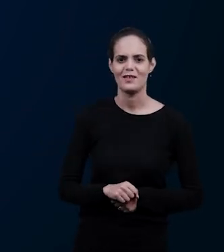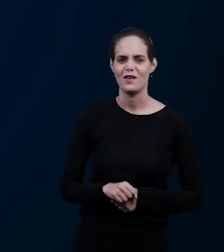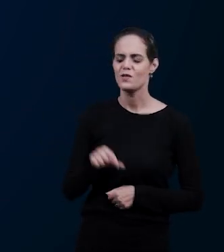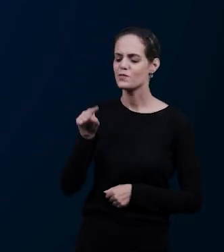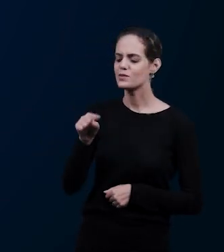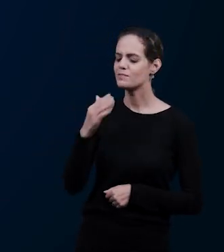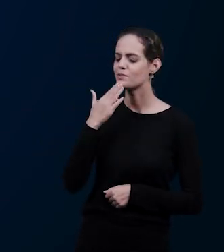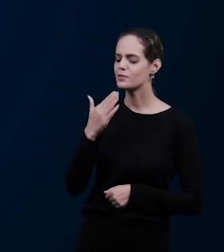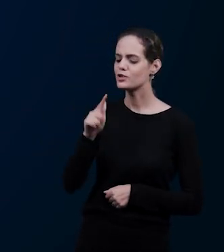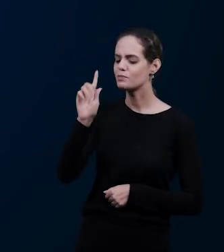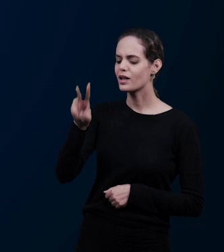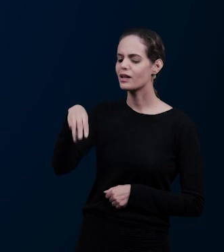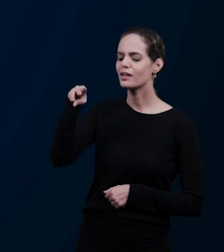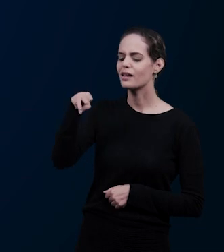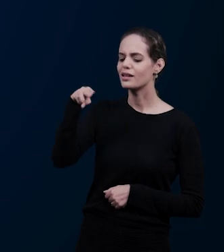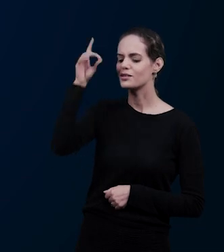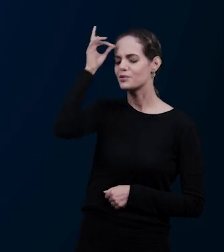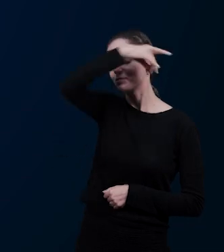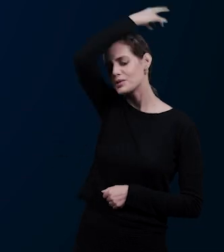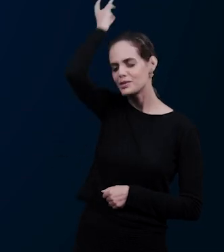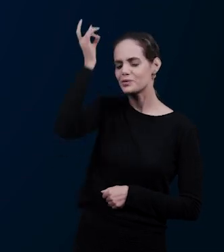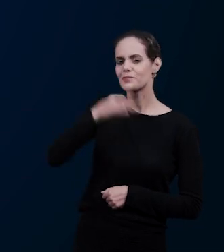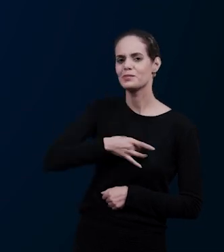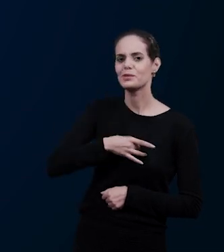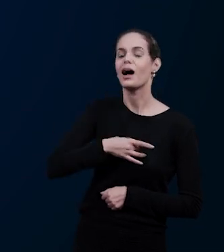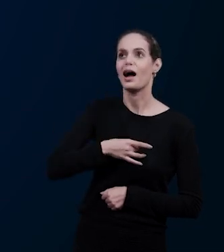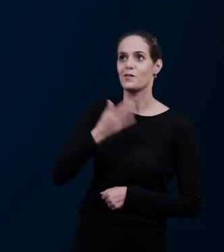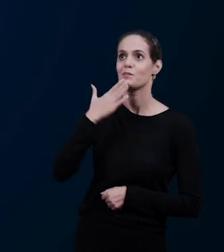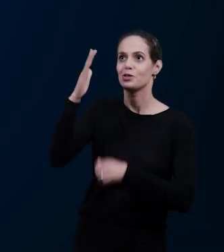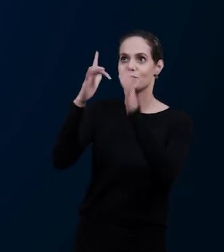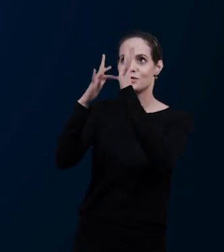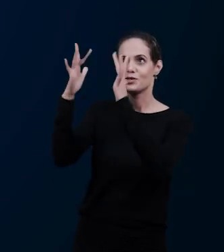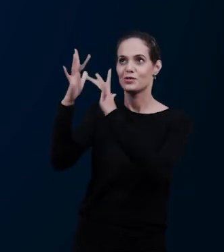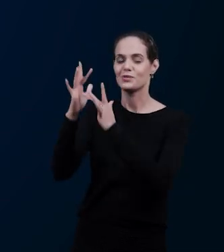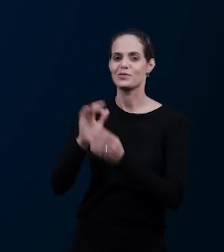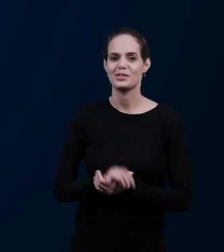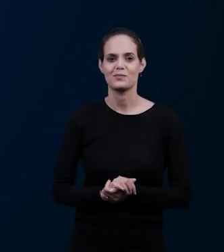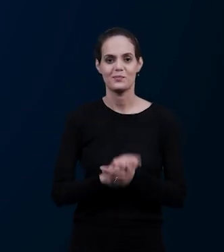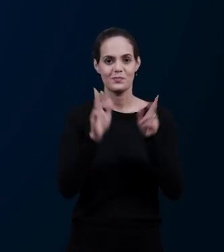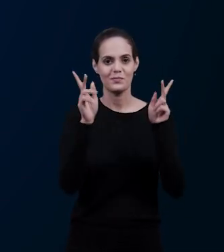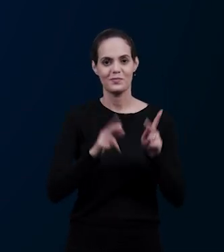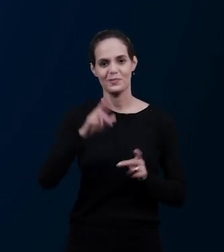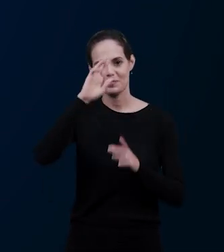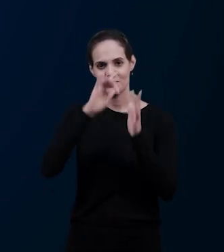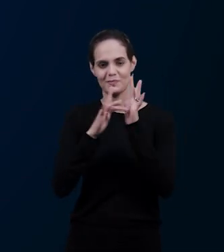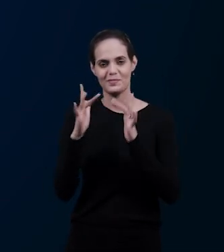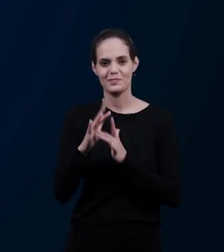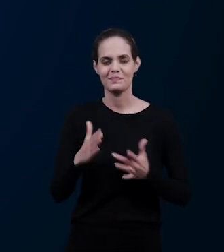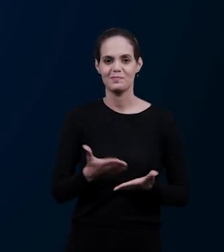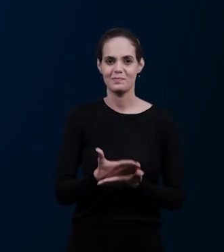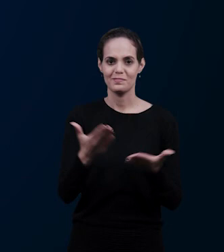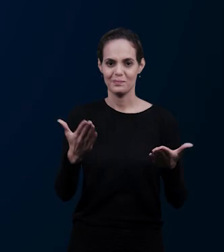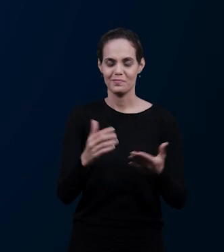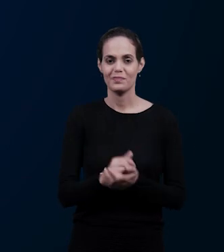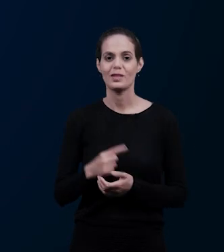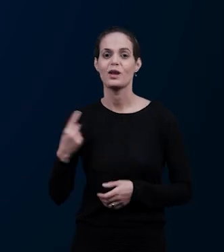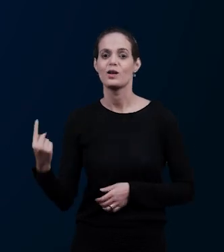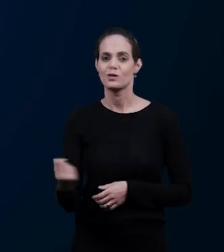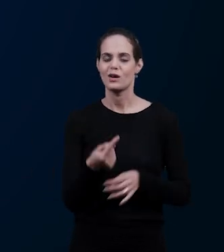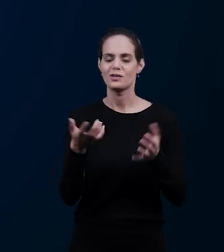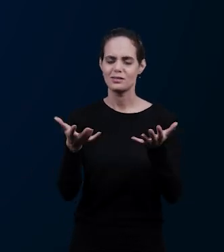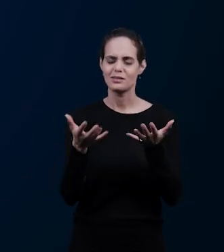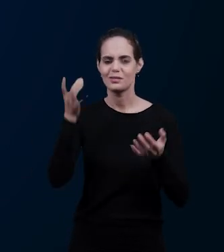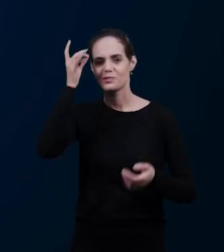Sim! Você vai pedir para quem te batizar com o Espírito Santo? Jesus! A paz do Senhor, irmãos. A paz do